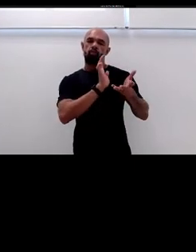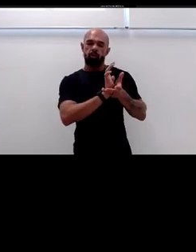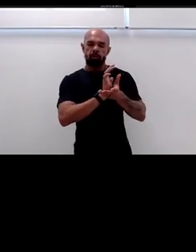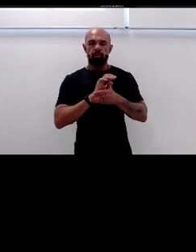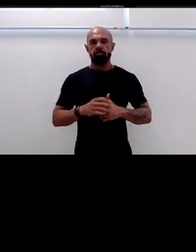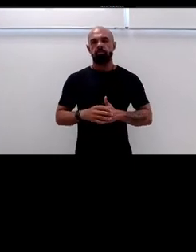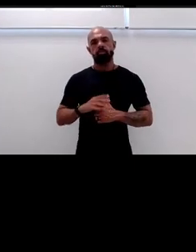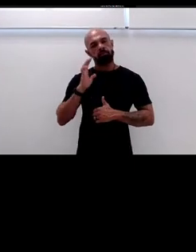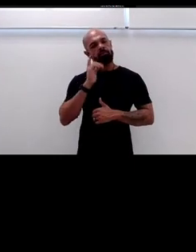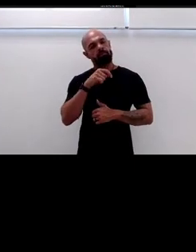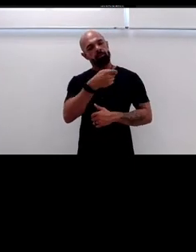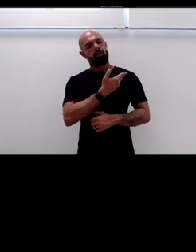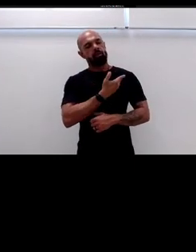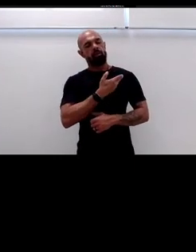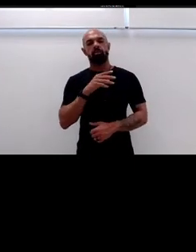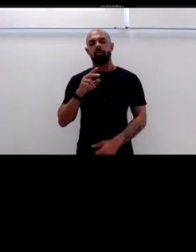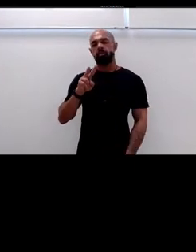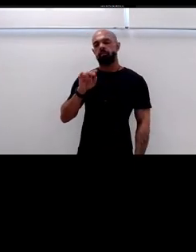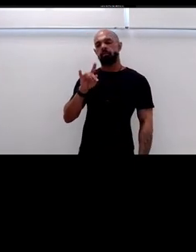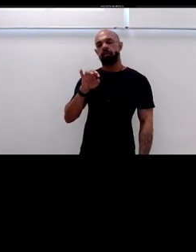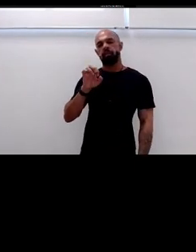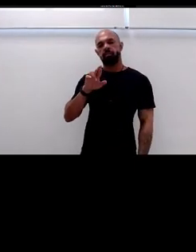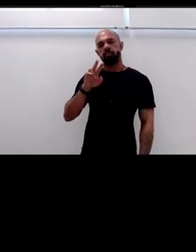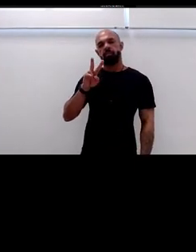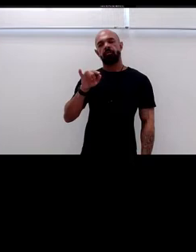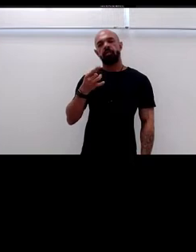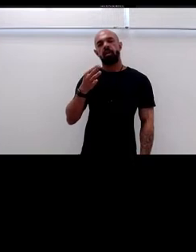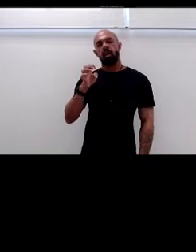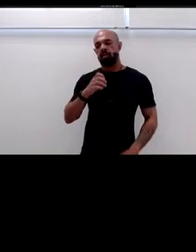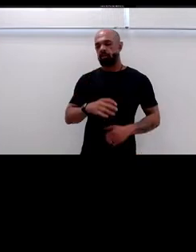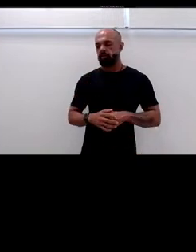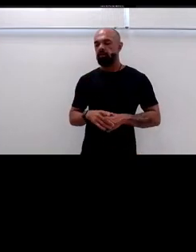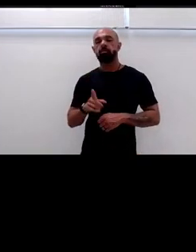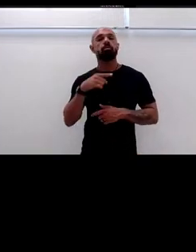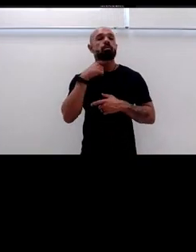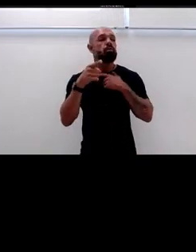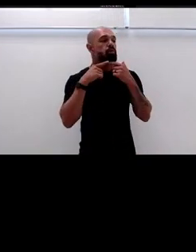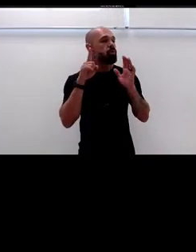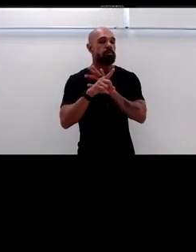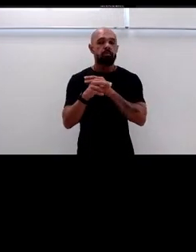meu amigo, que é o Vladimir Valente. Alguém tem alguma pergunta para fazer? Qual o